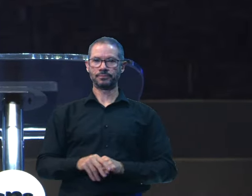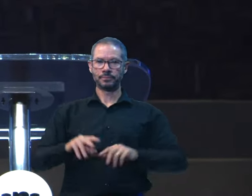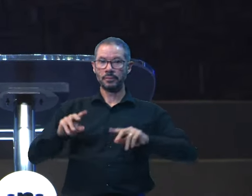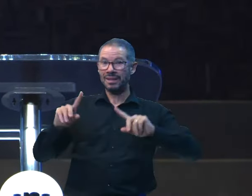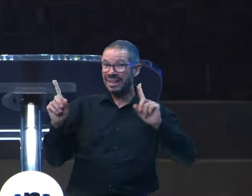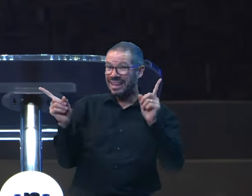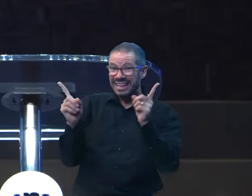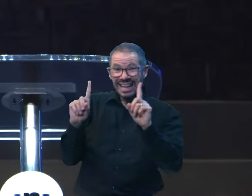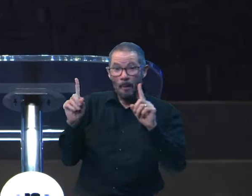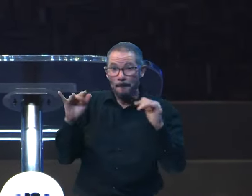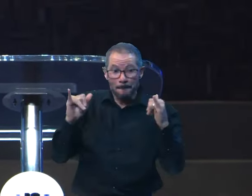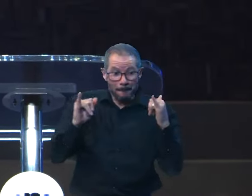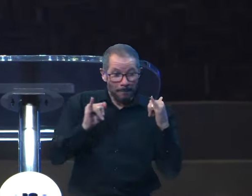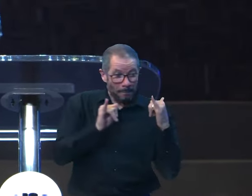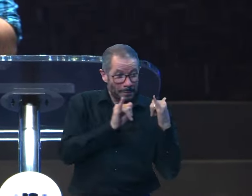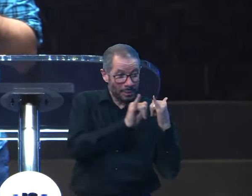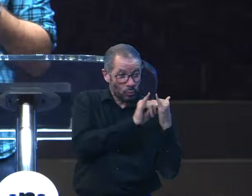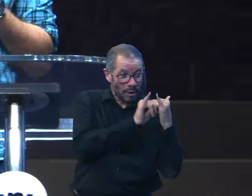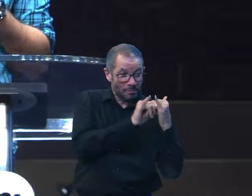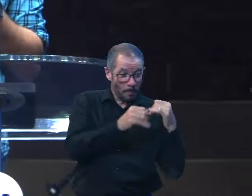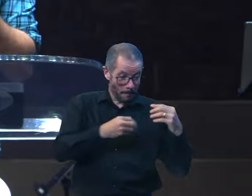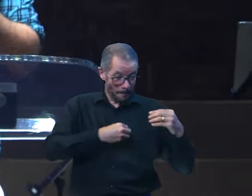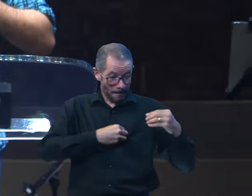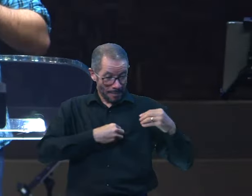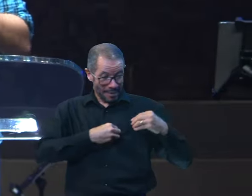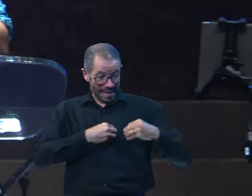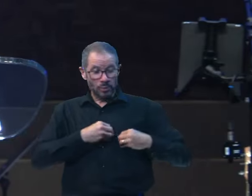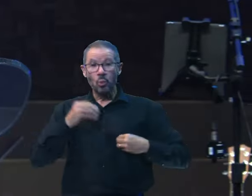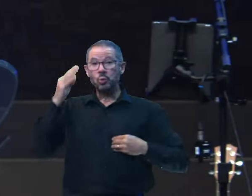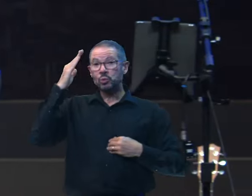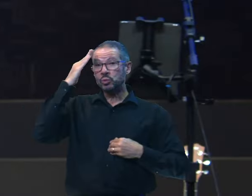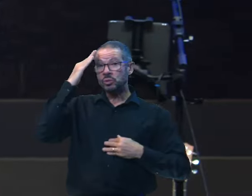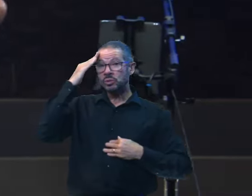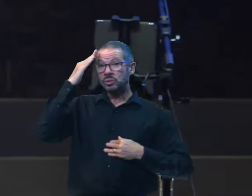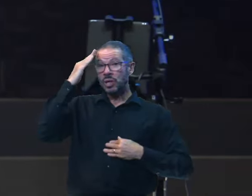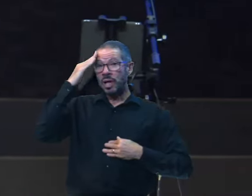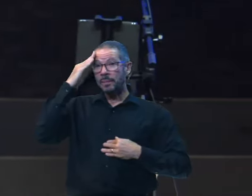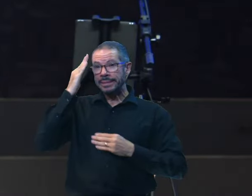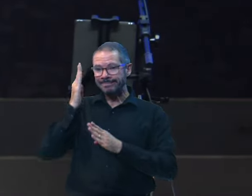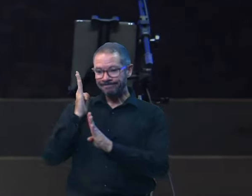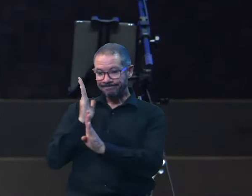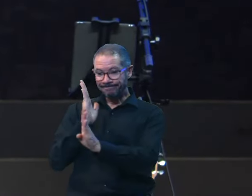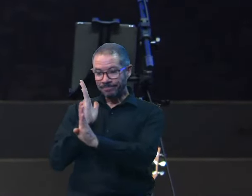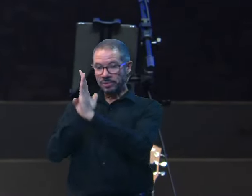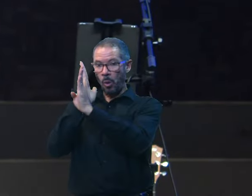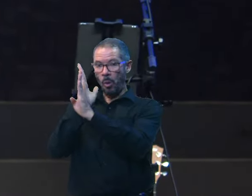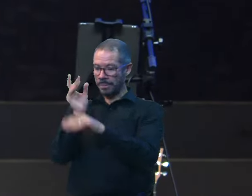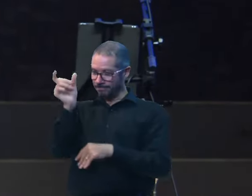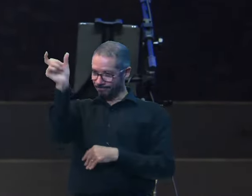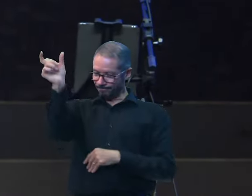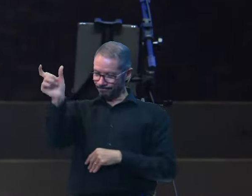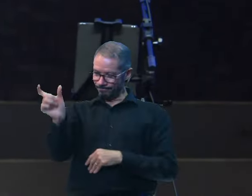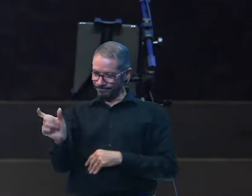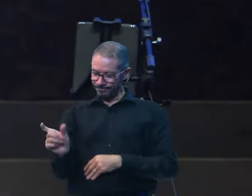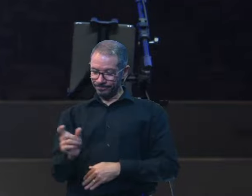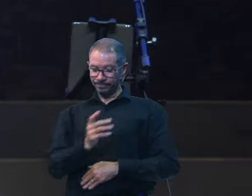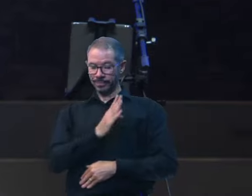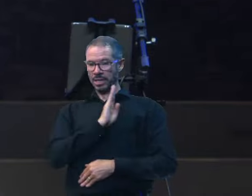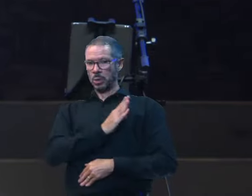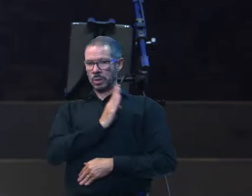Não perdoar é pecado. E sabe como a gente descobre alguém com